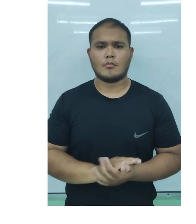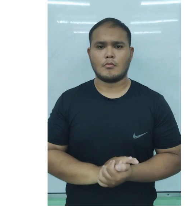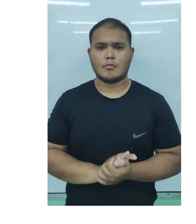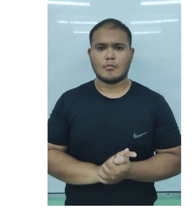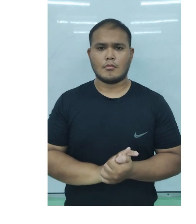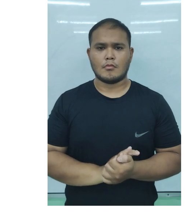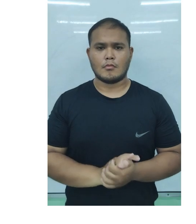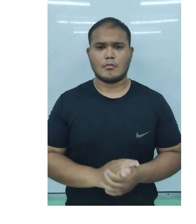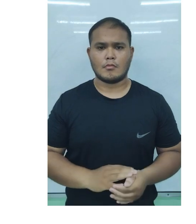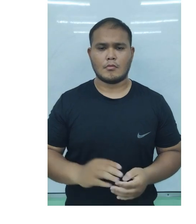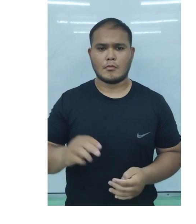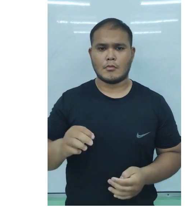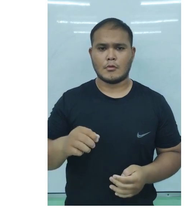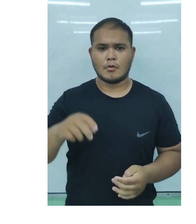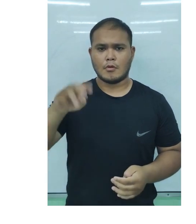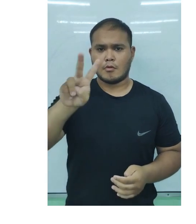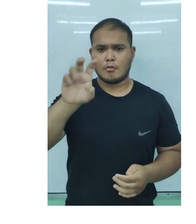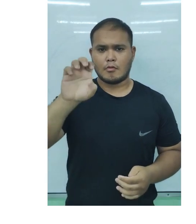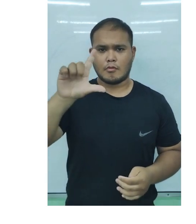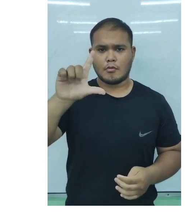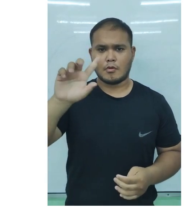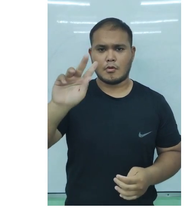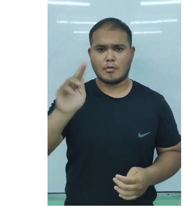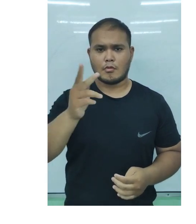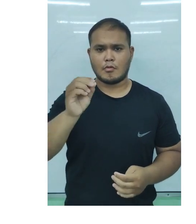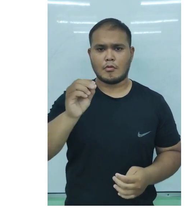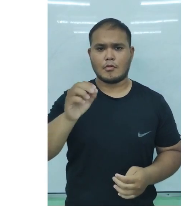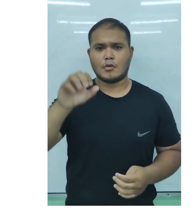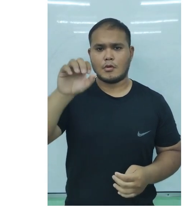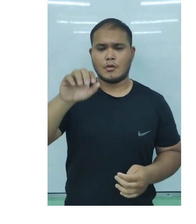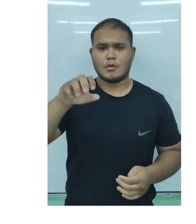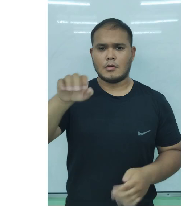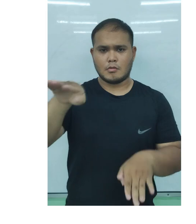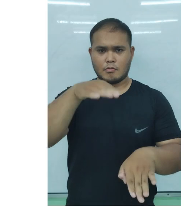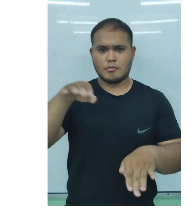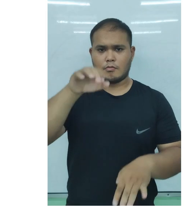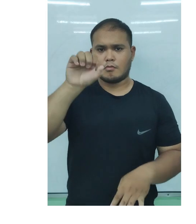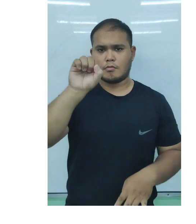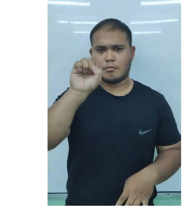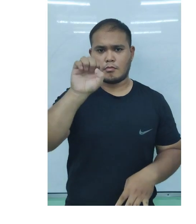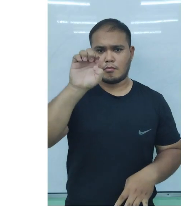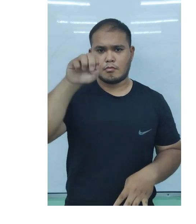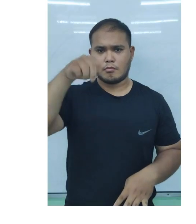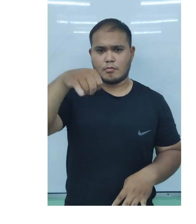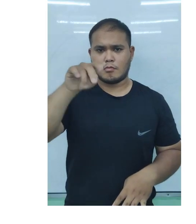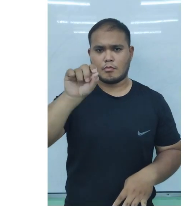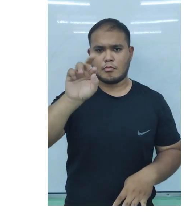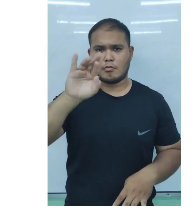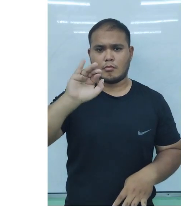jovem também, né? E o enius vai ser... Travou agora.